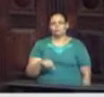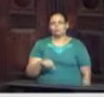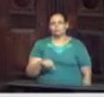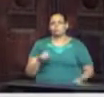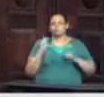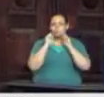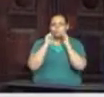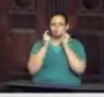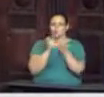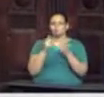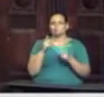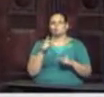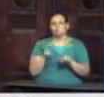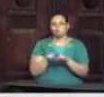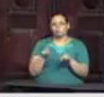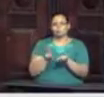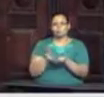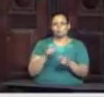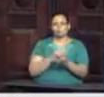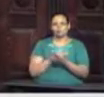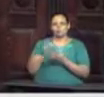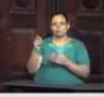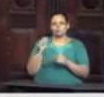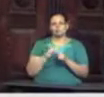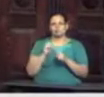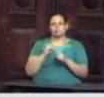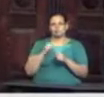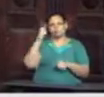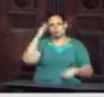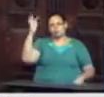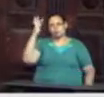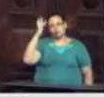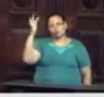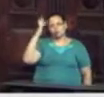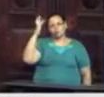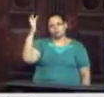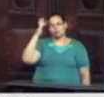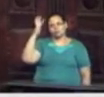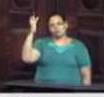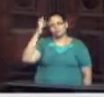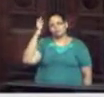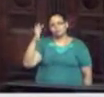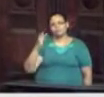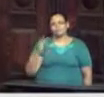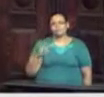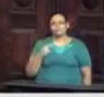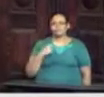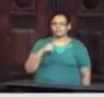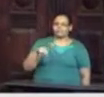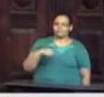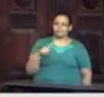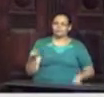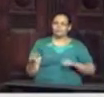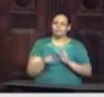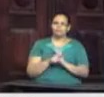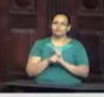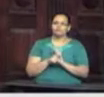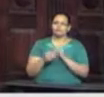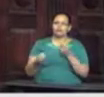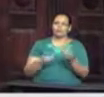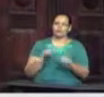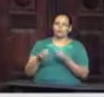Legislativa a gente também comece a fazer uma reflexão da condição nossa